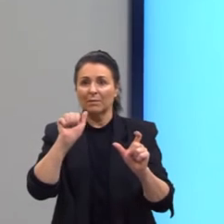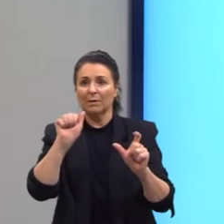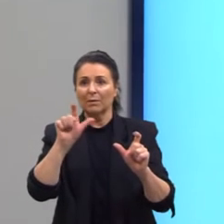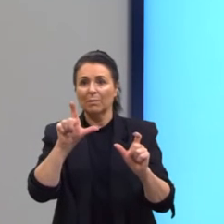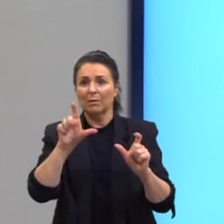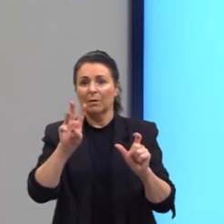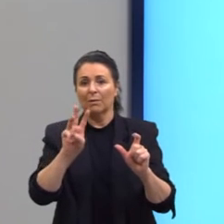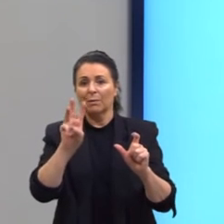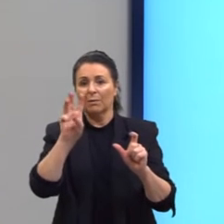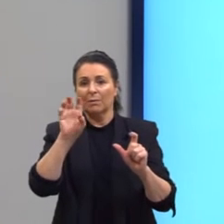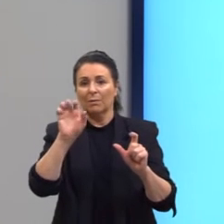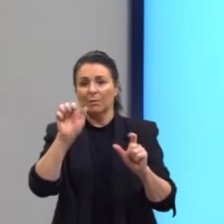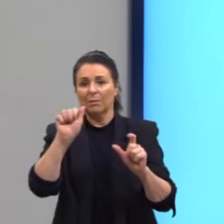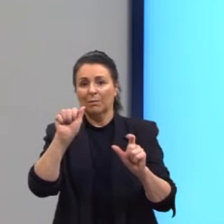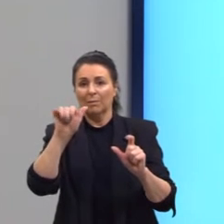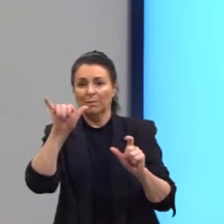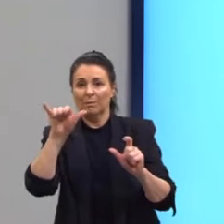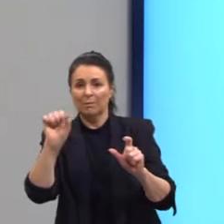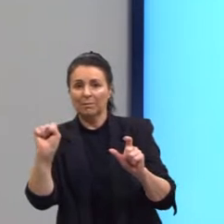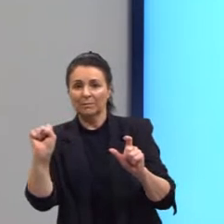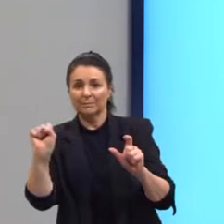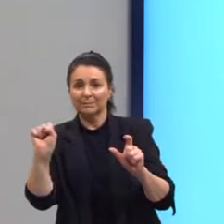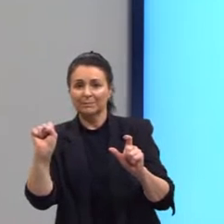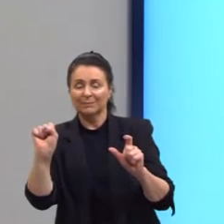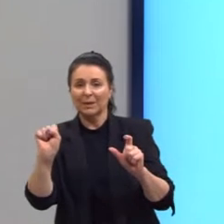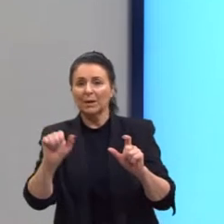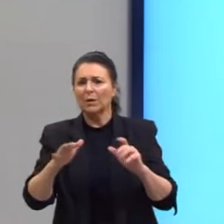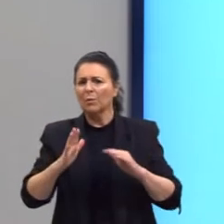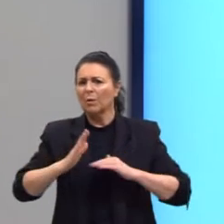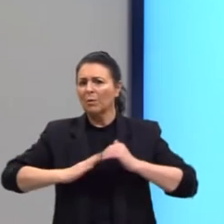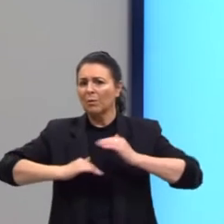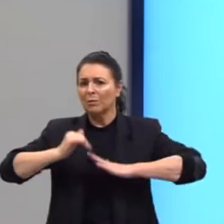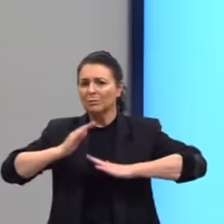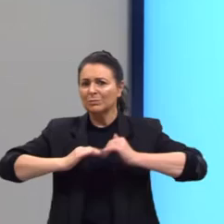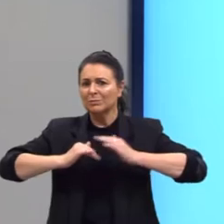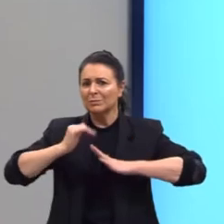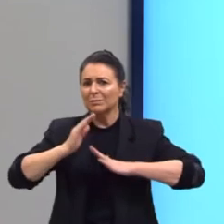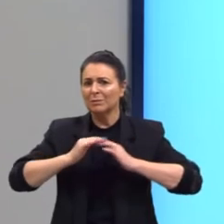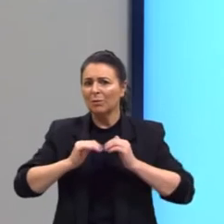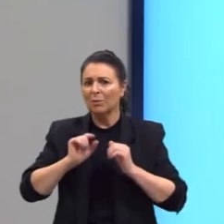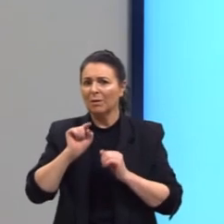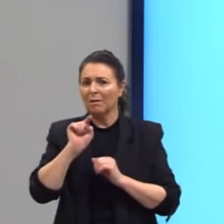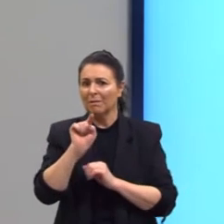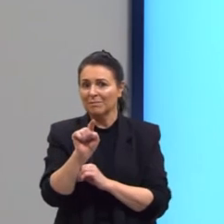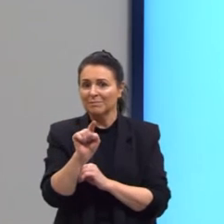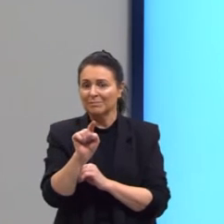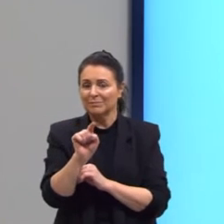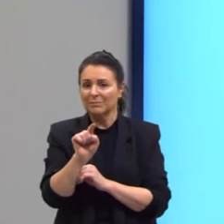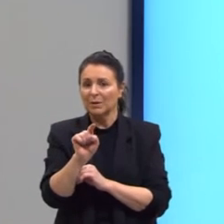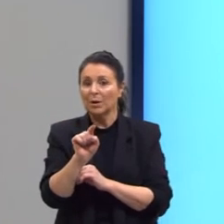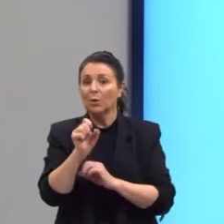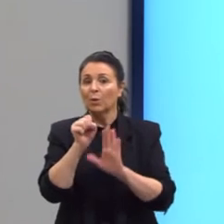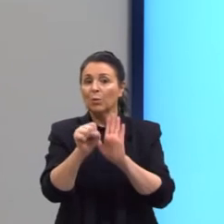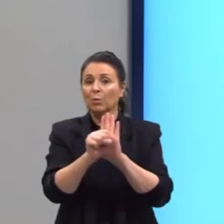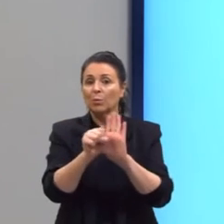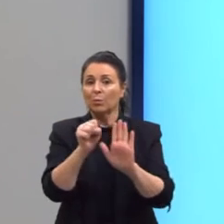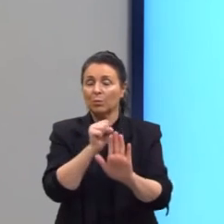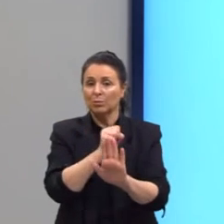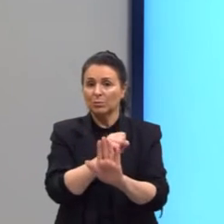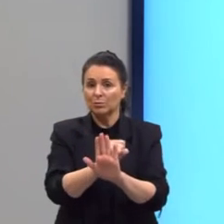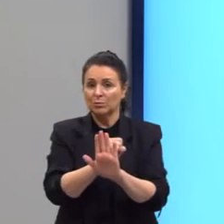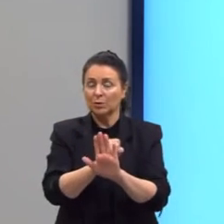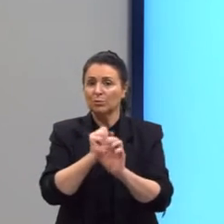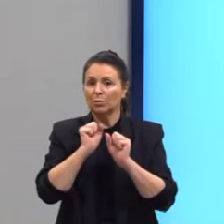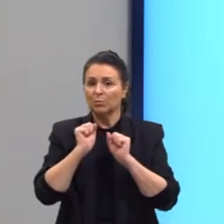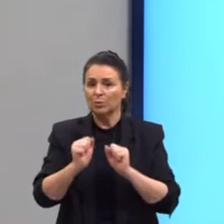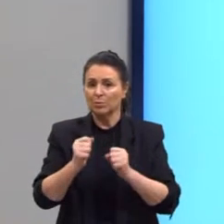do Real sol não vendo como é a construção então a construção é essa lá o sujeito que aí